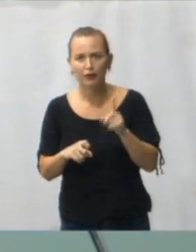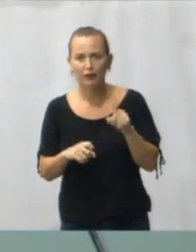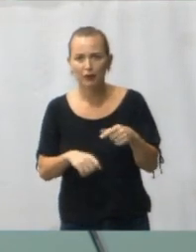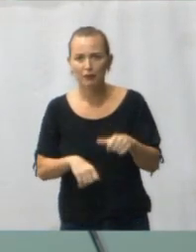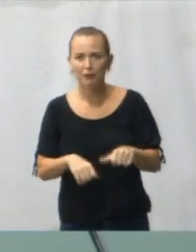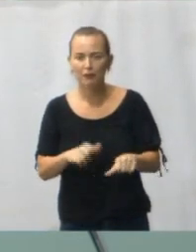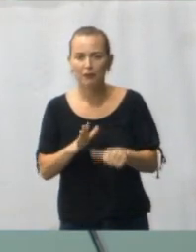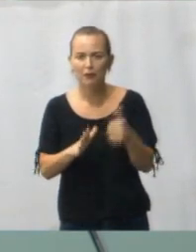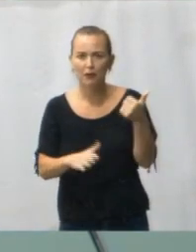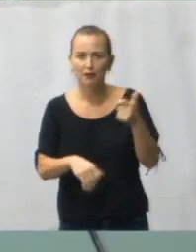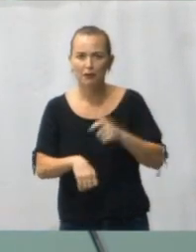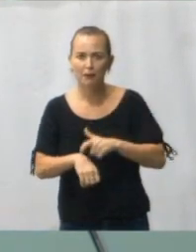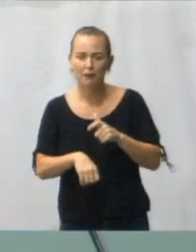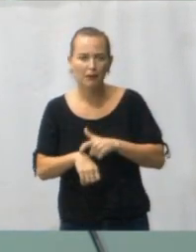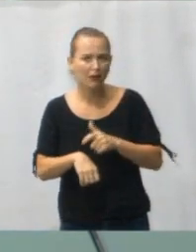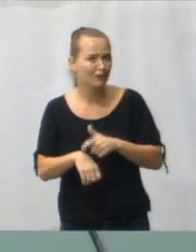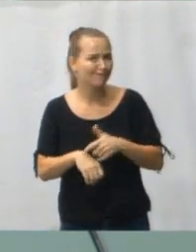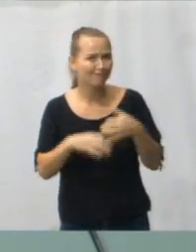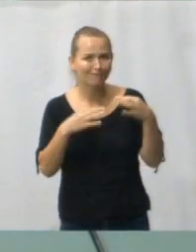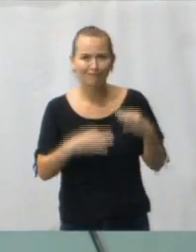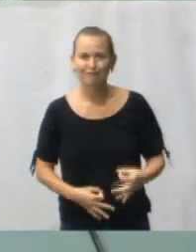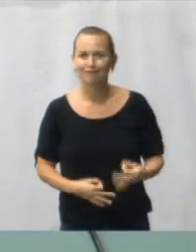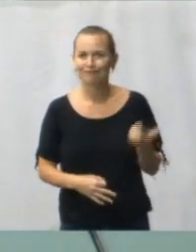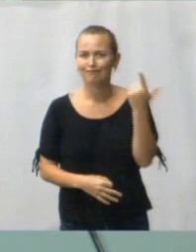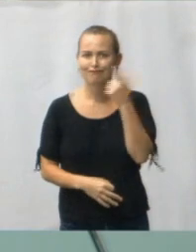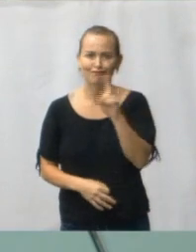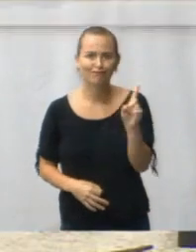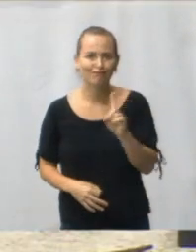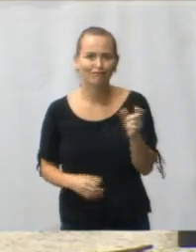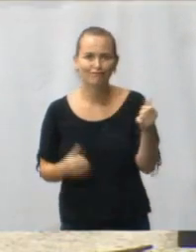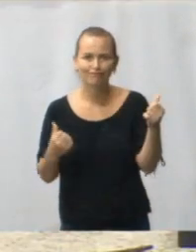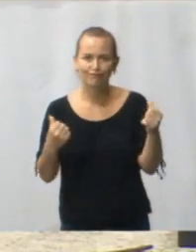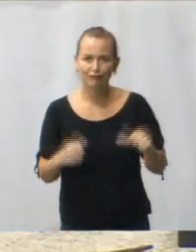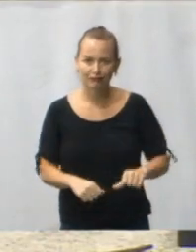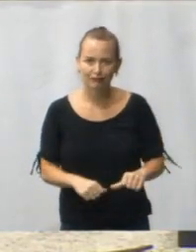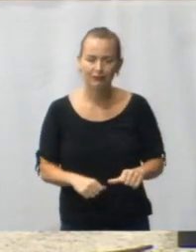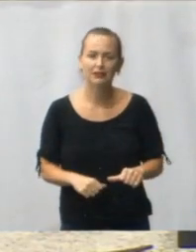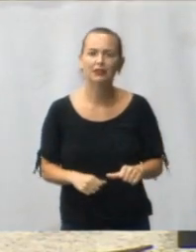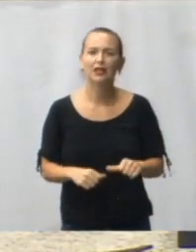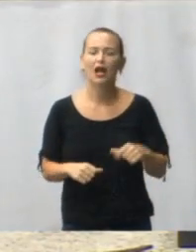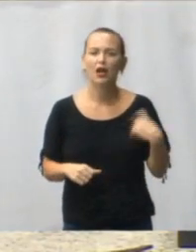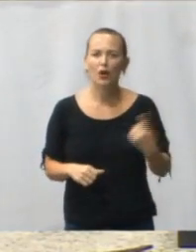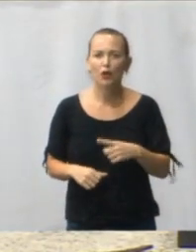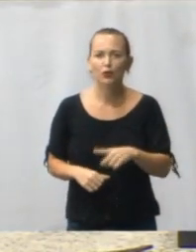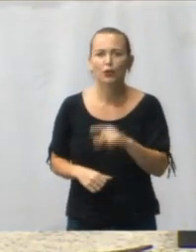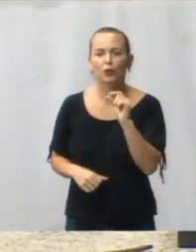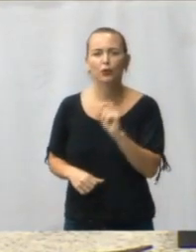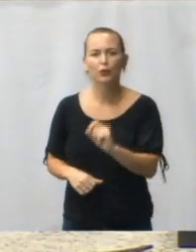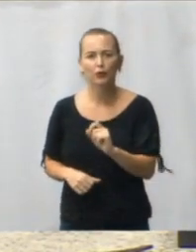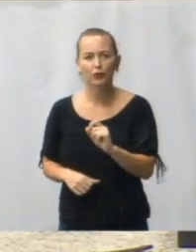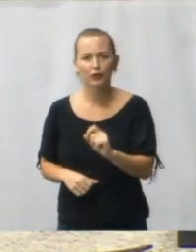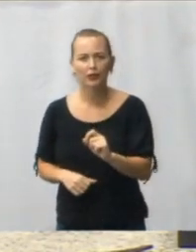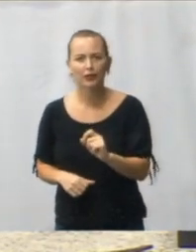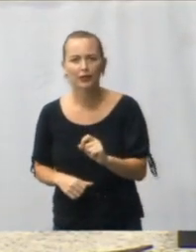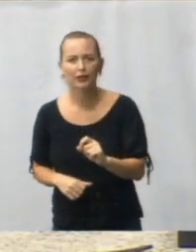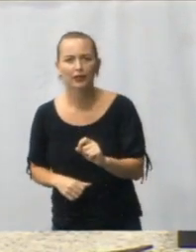certo, infelizmente. Passamos a optar pela ampliação, pela terceirização